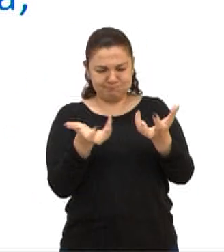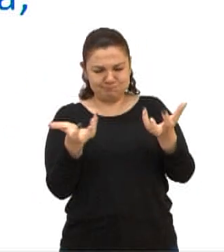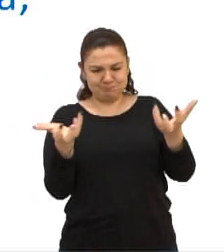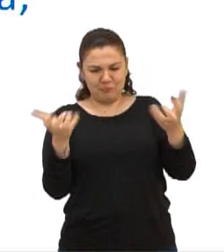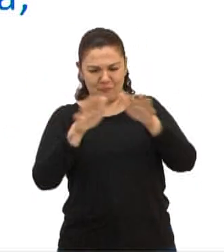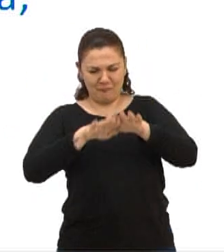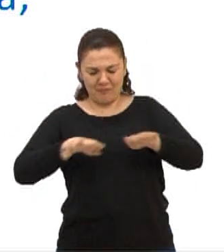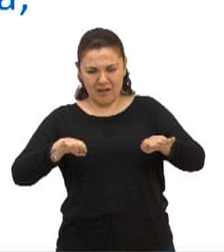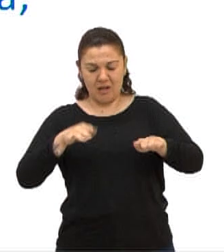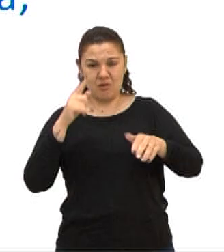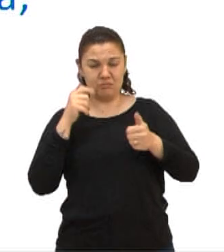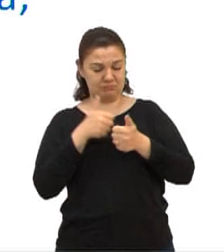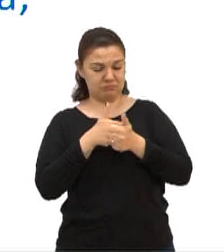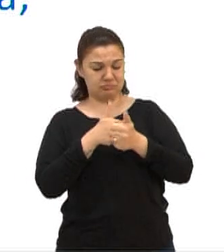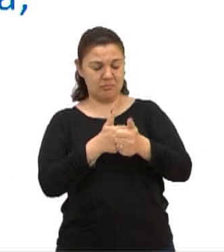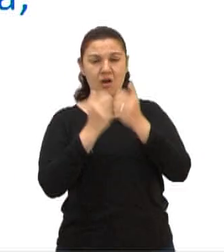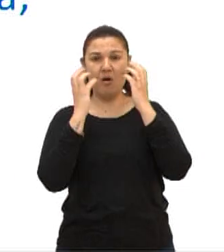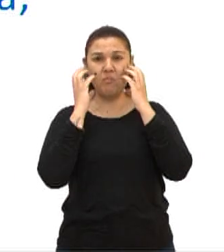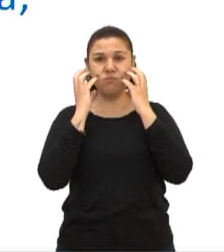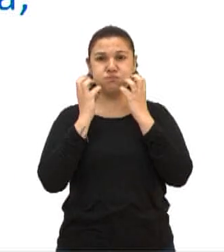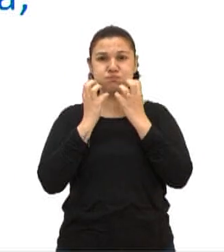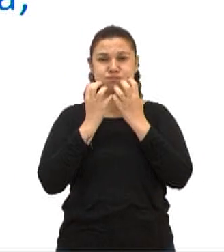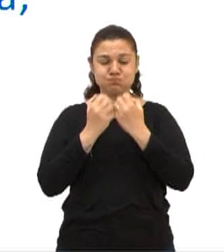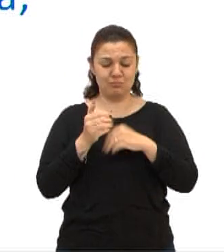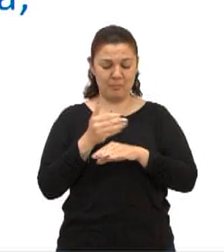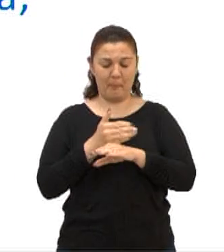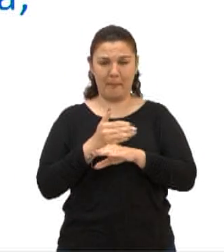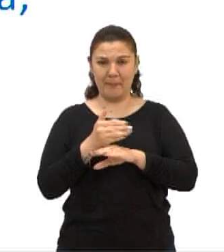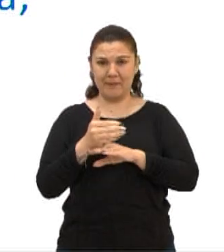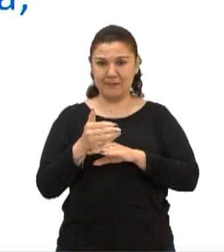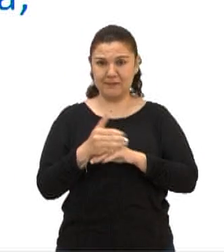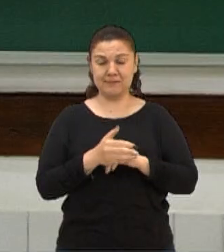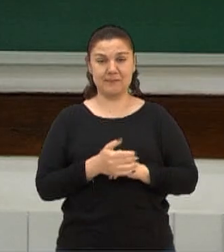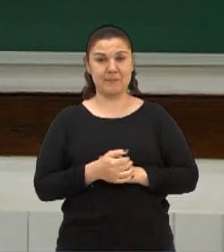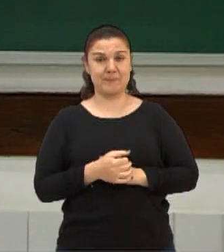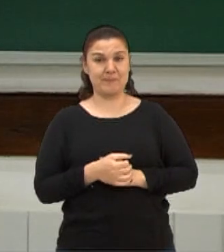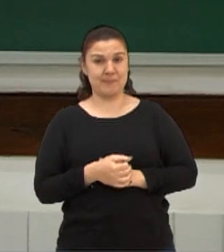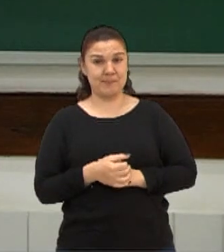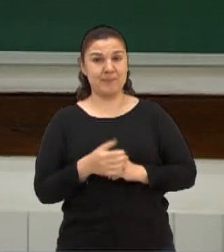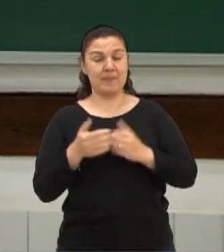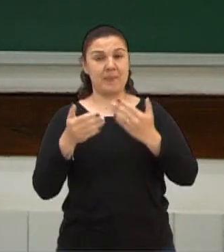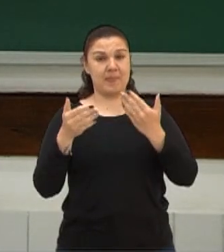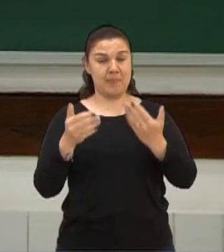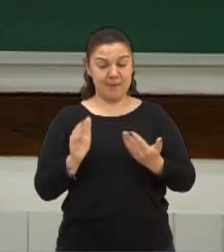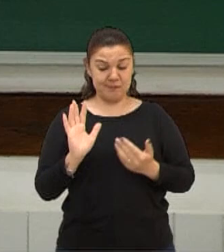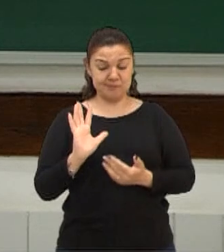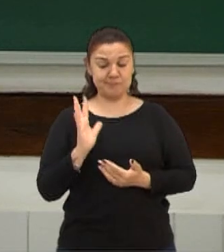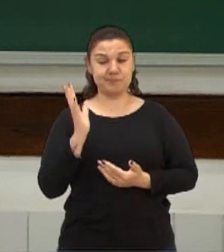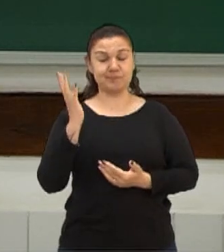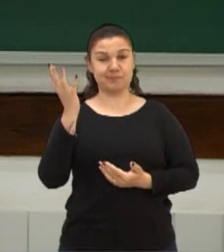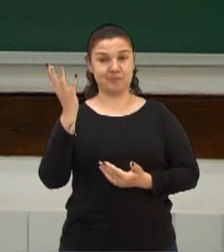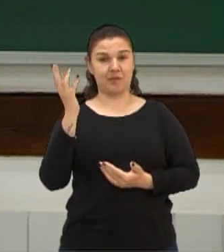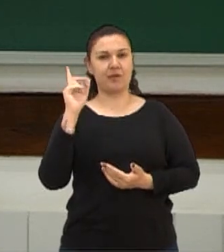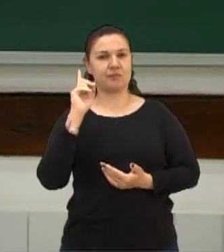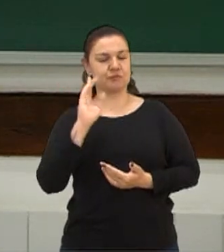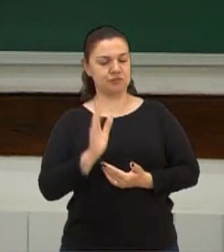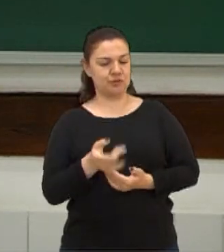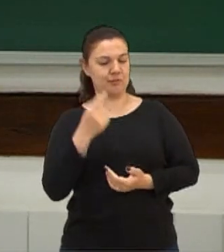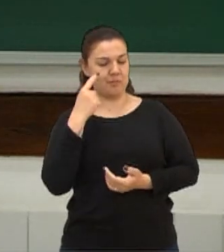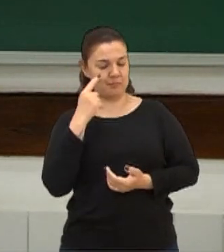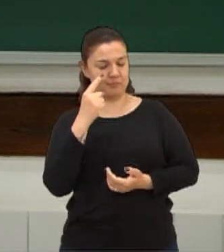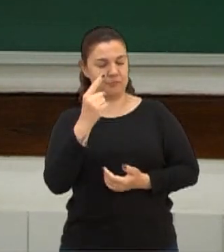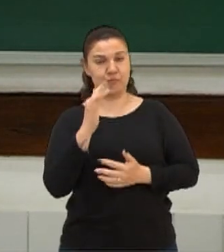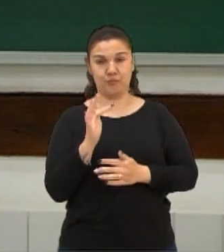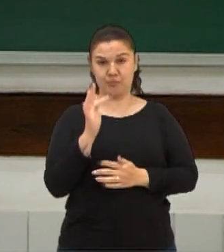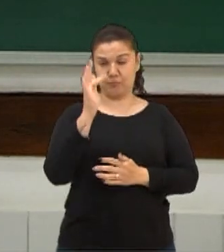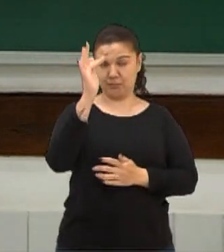seguir o carro, a barba hirsuta e branca. Então, quando isso acontece? Então, ele já está pensando ali